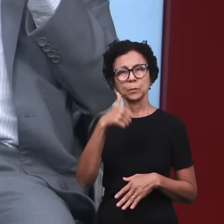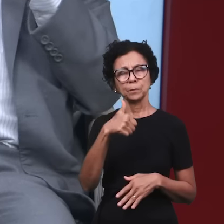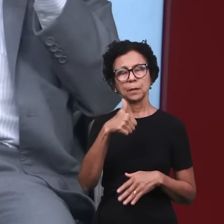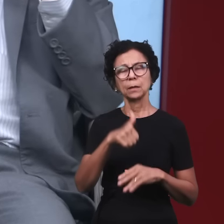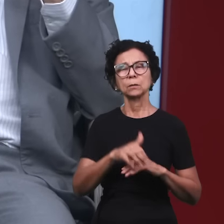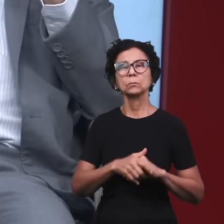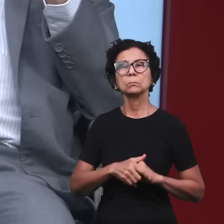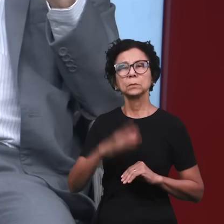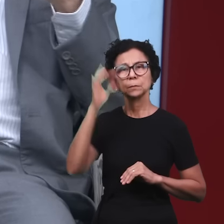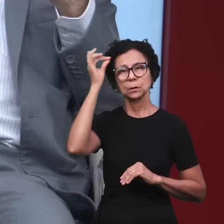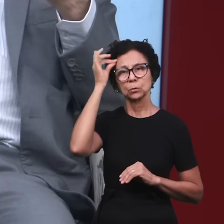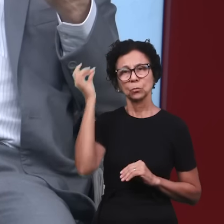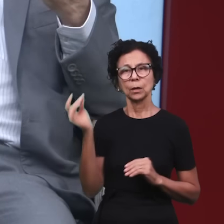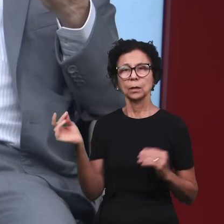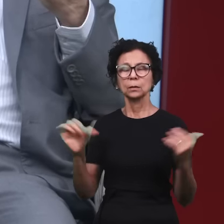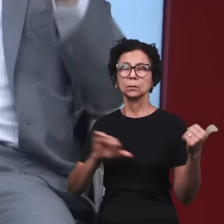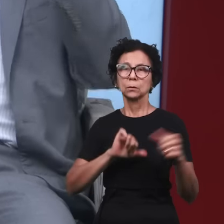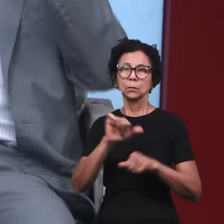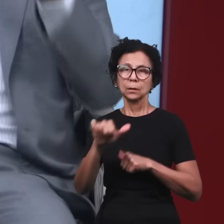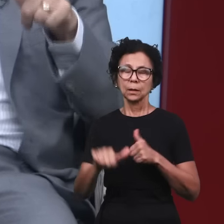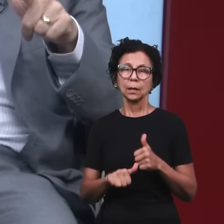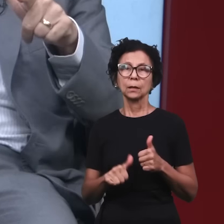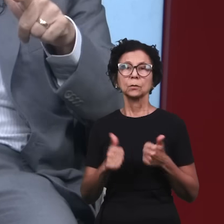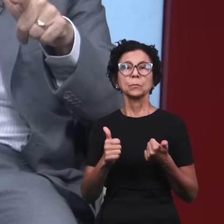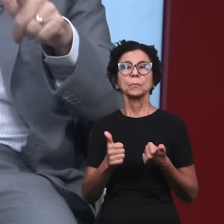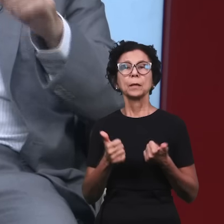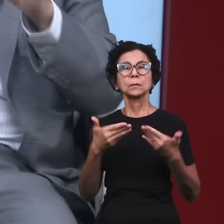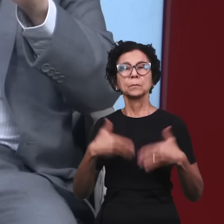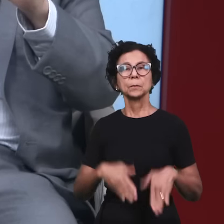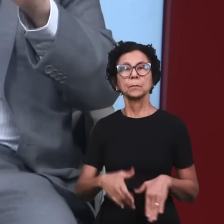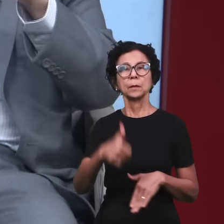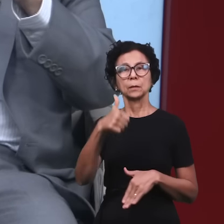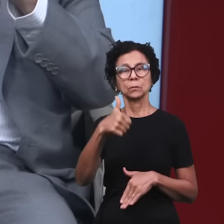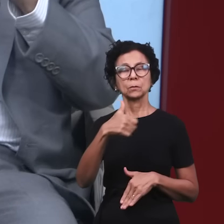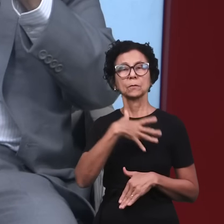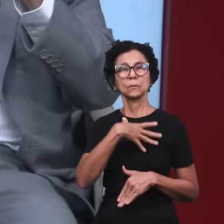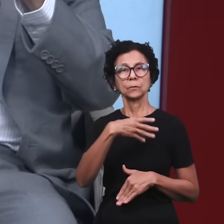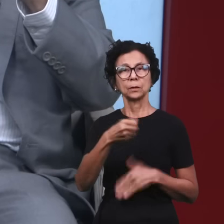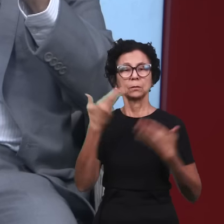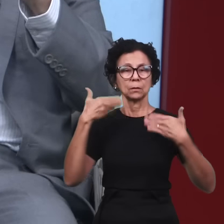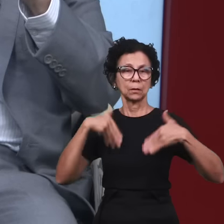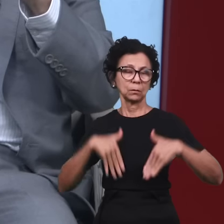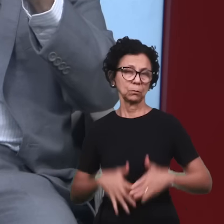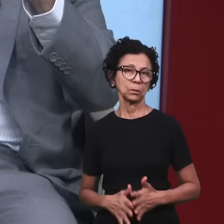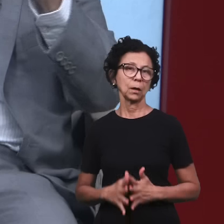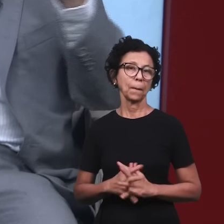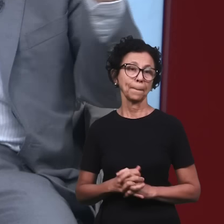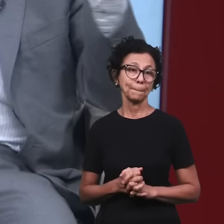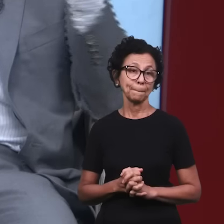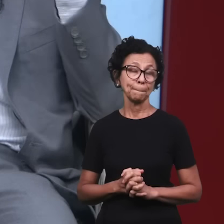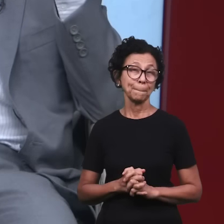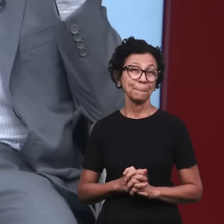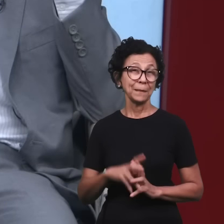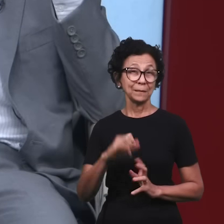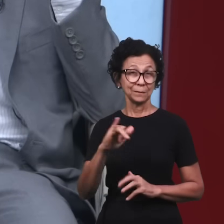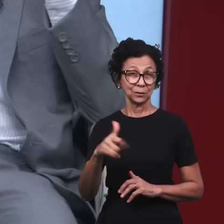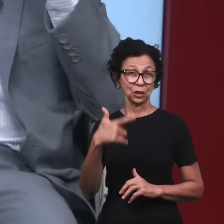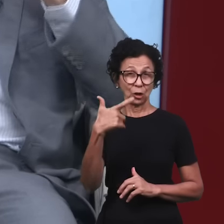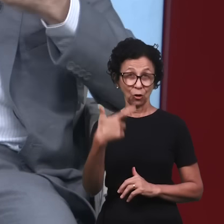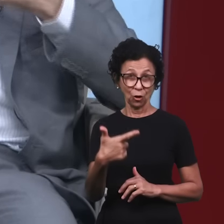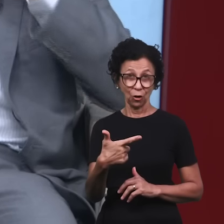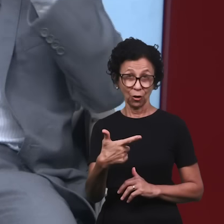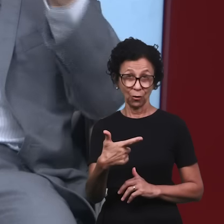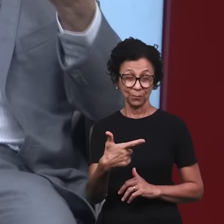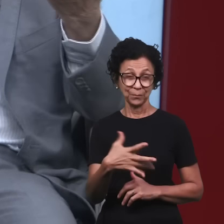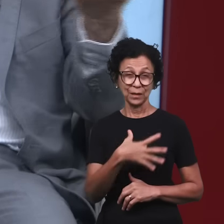Atente-se que dentre os netos de Jacó, que eram muitos, nada havia de especial em Manassés e Efraim